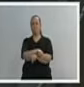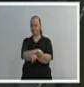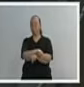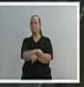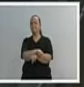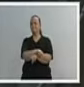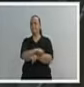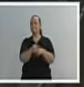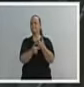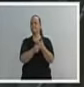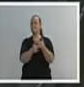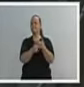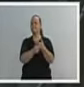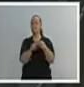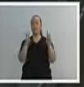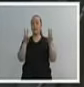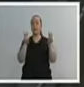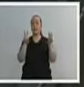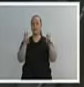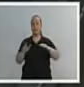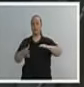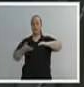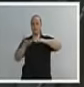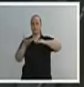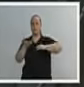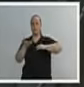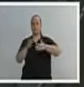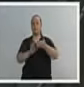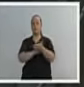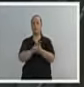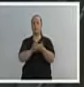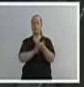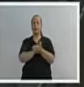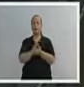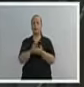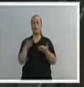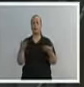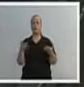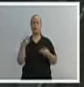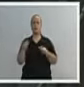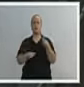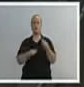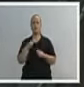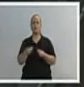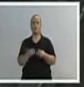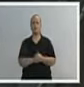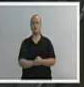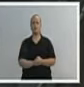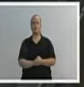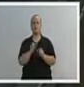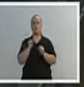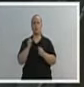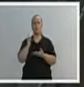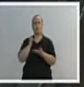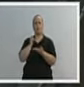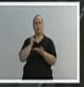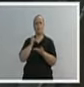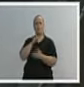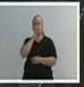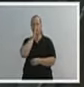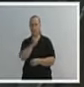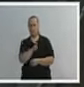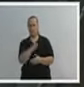tema não passou no Congresso, então agora tudo que não passa no Congresso passa a ser tornado através de jurisprudência